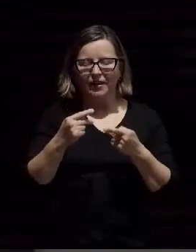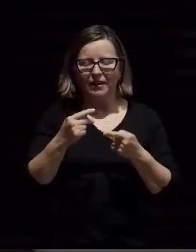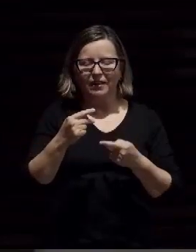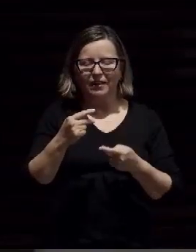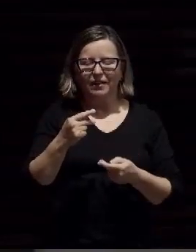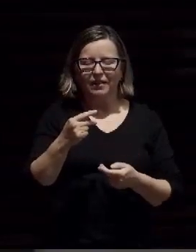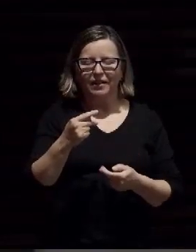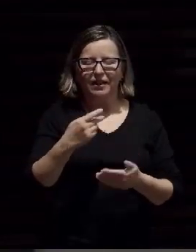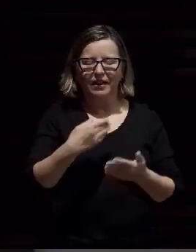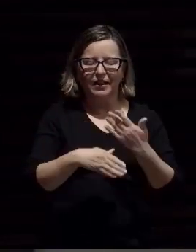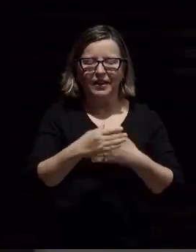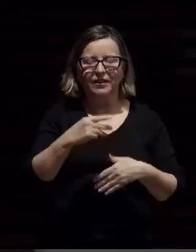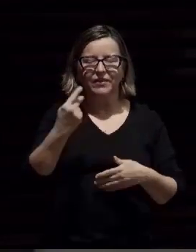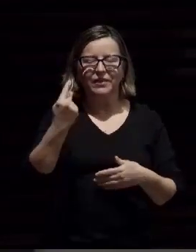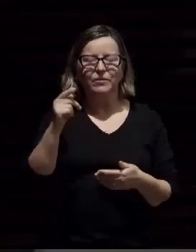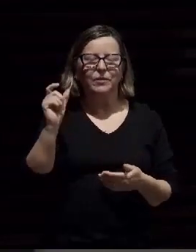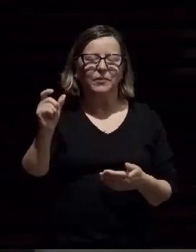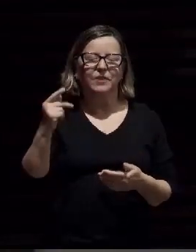Teu Espírito.